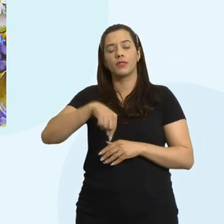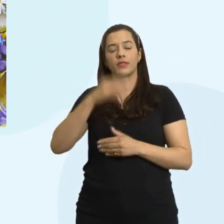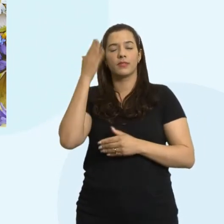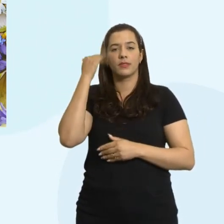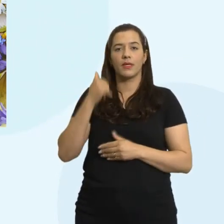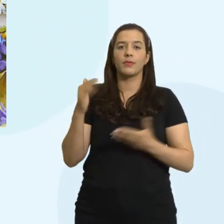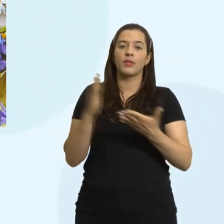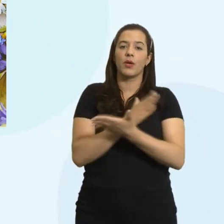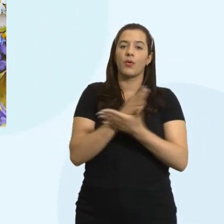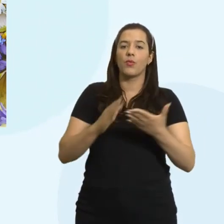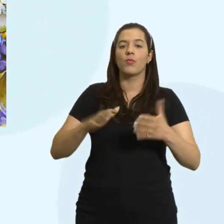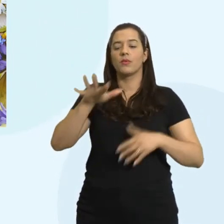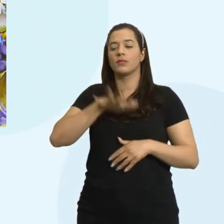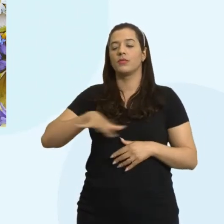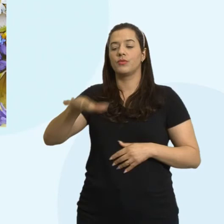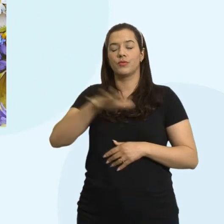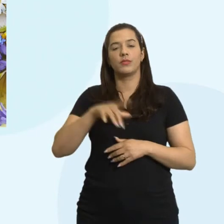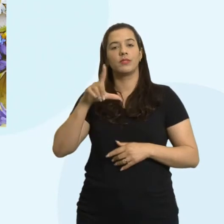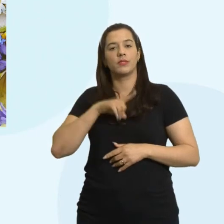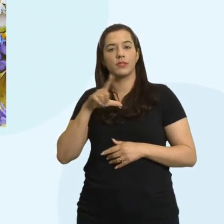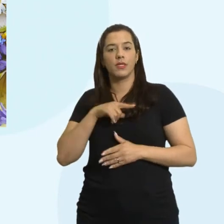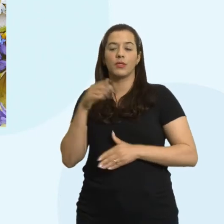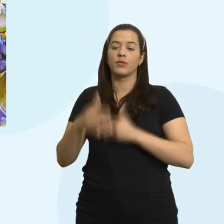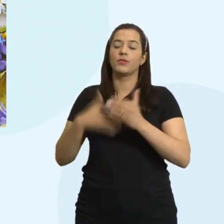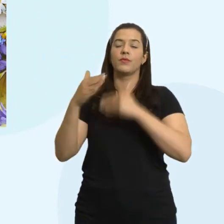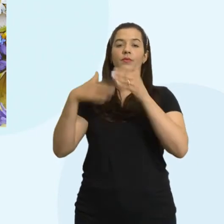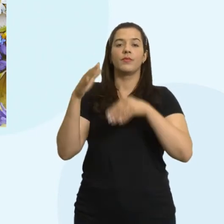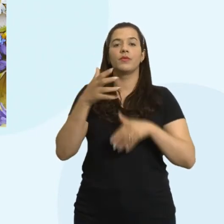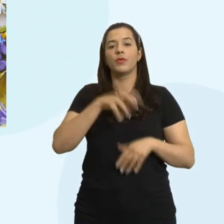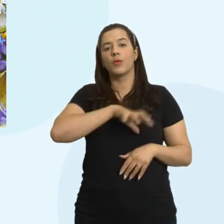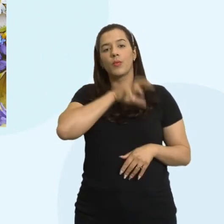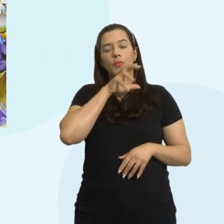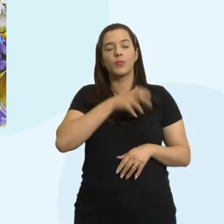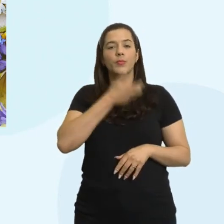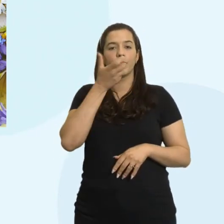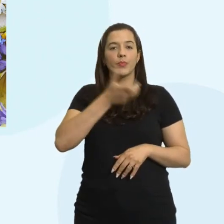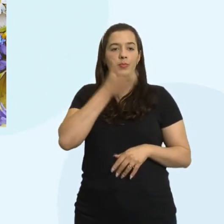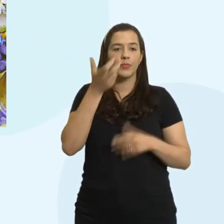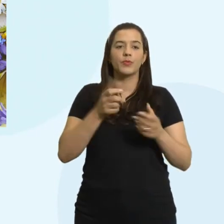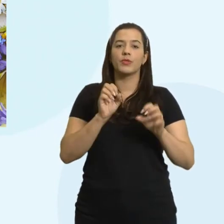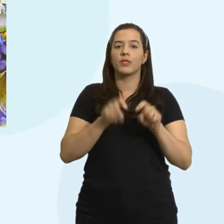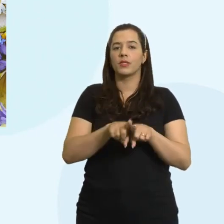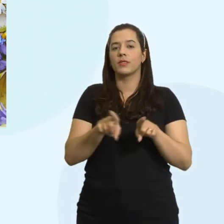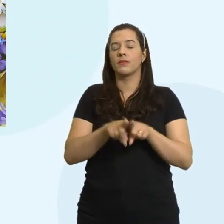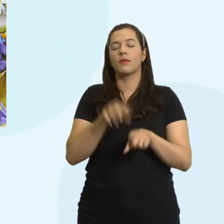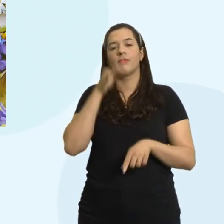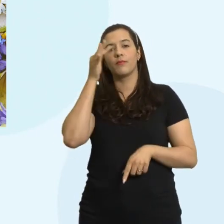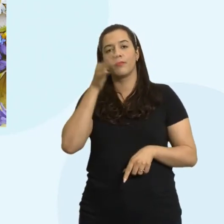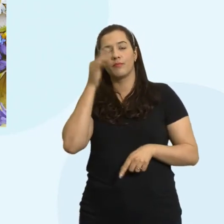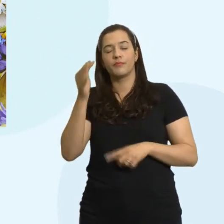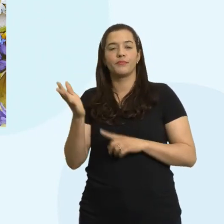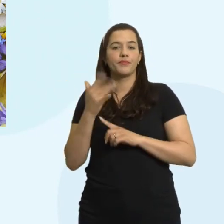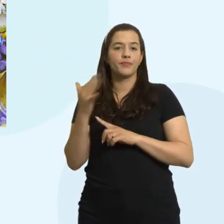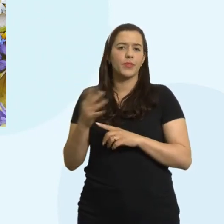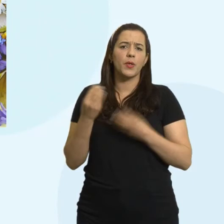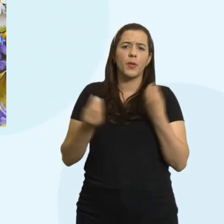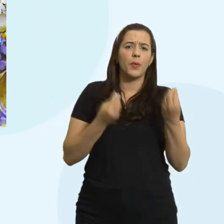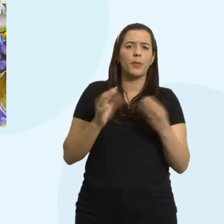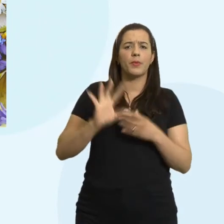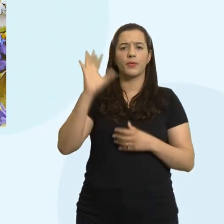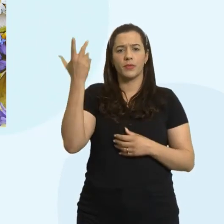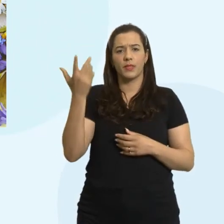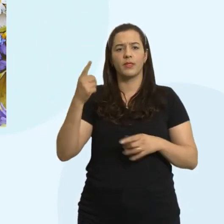de determinadas frutas ou determinadas flores. Por que isso ocorre? Como o uso da tecnologia